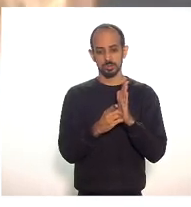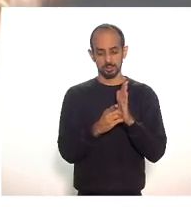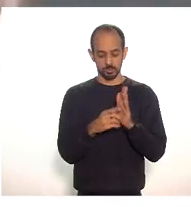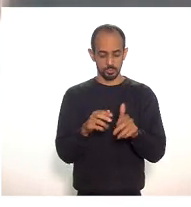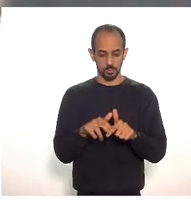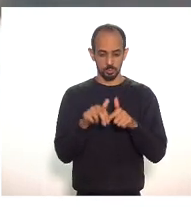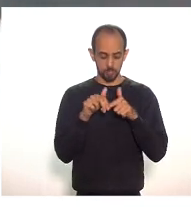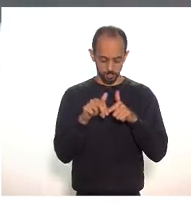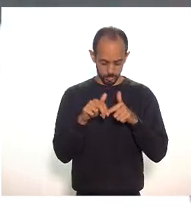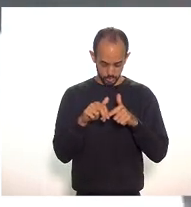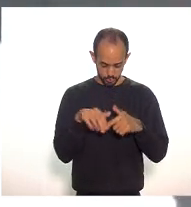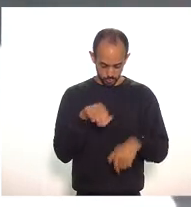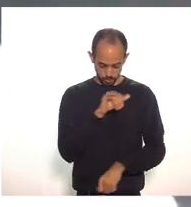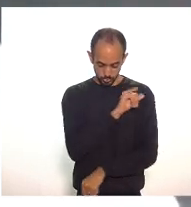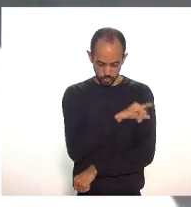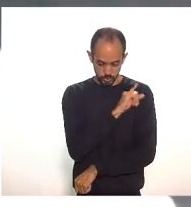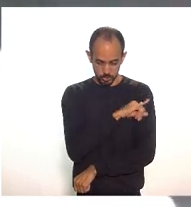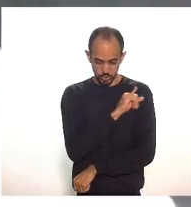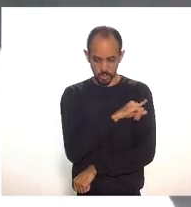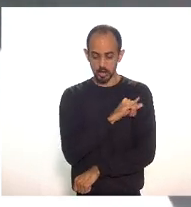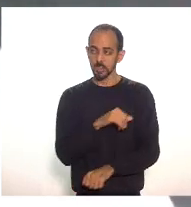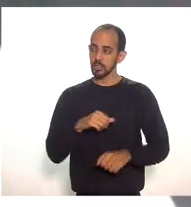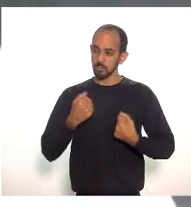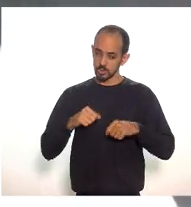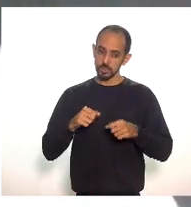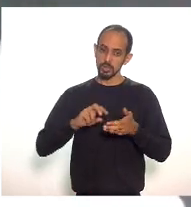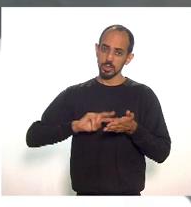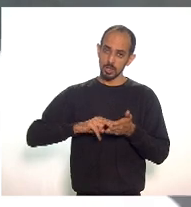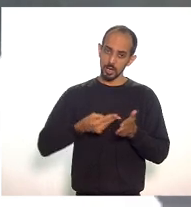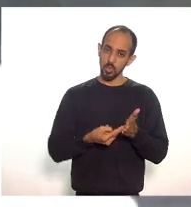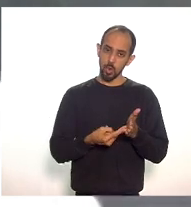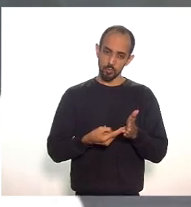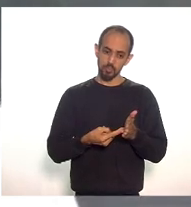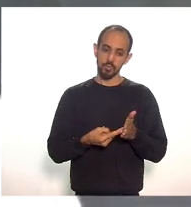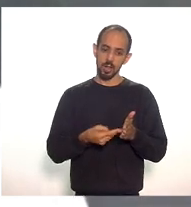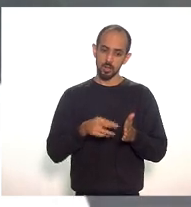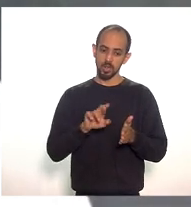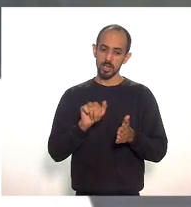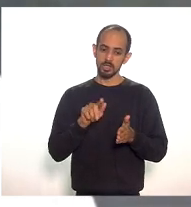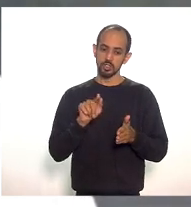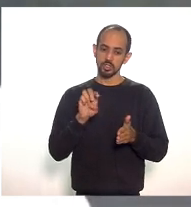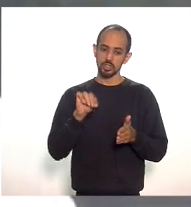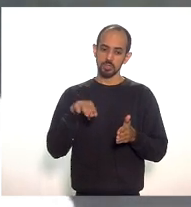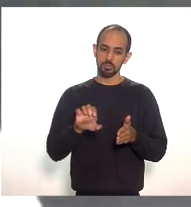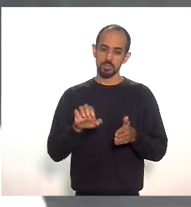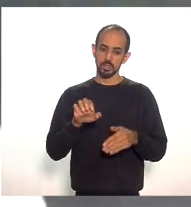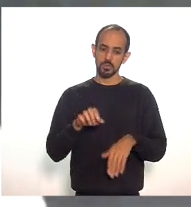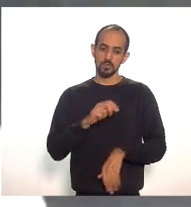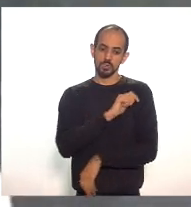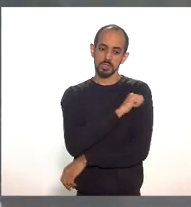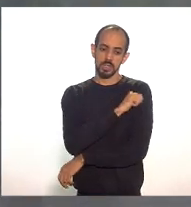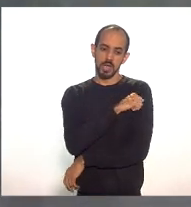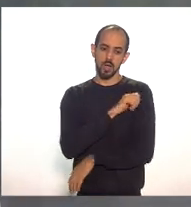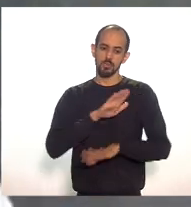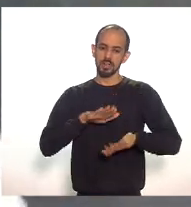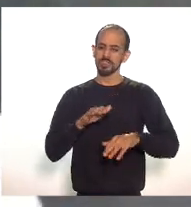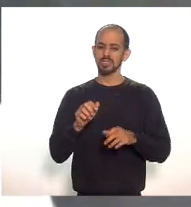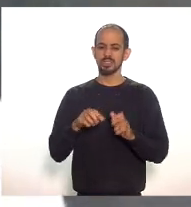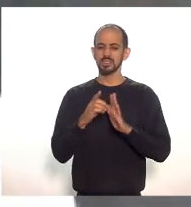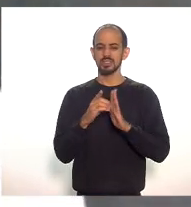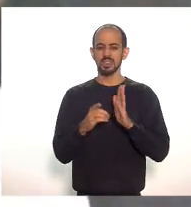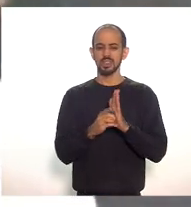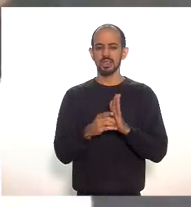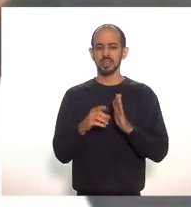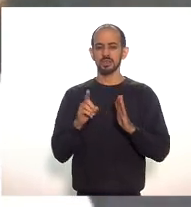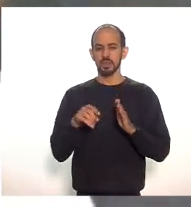portanto que o Rio de Janeiro consiga renovar o regime de recuperação fiscal mas hora esse decreto ele é completamente